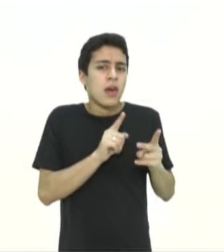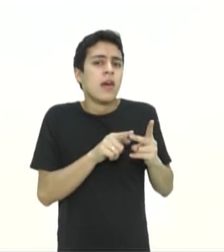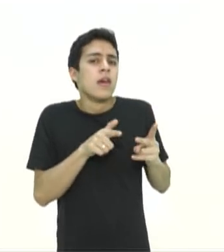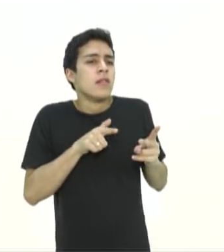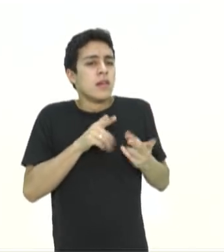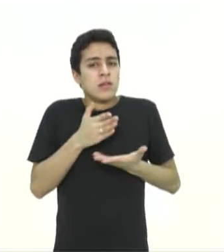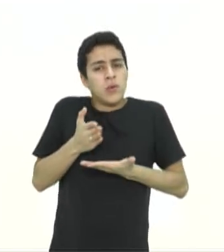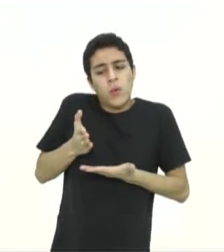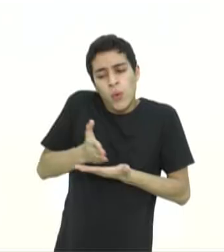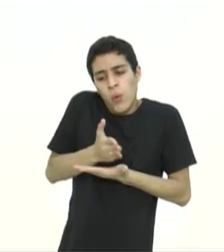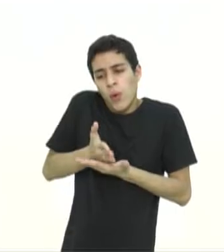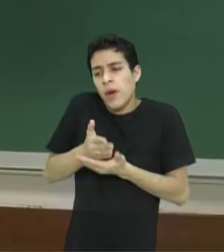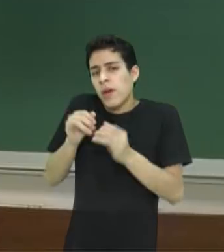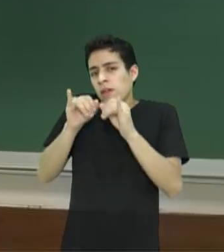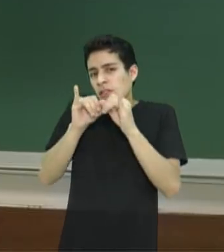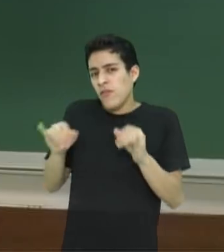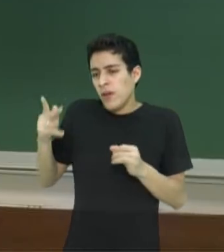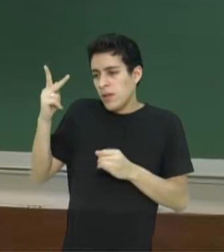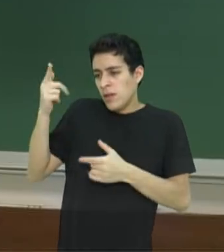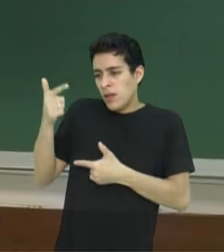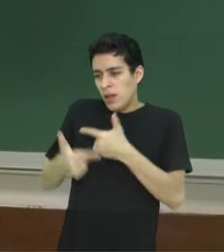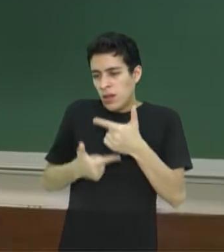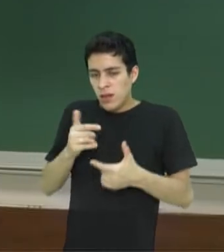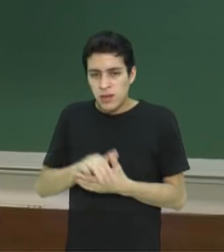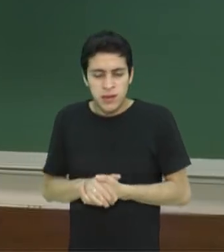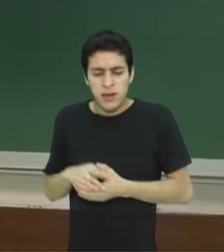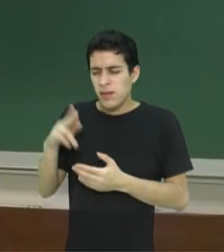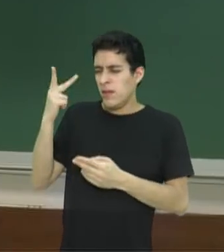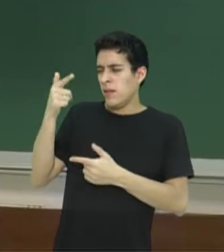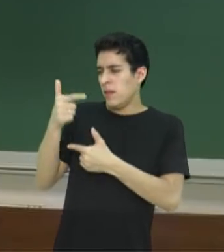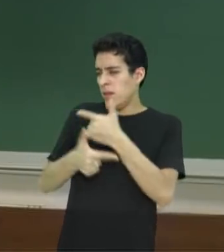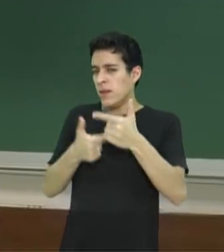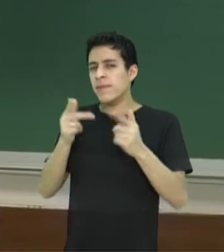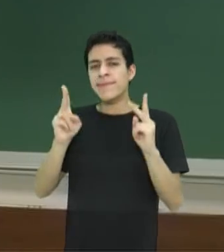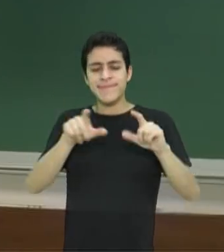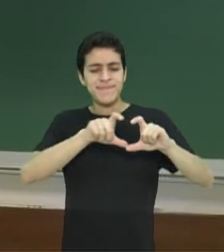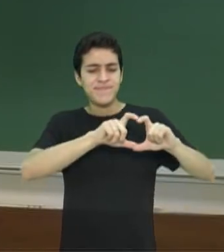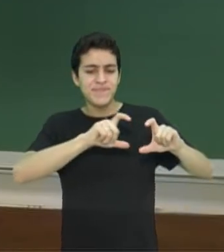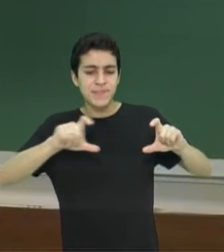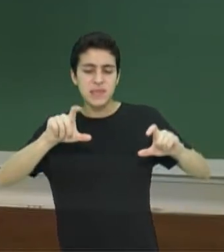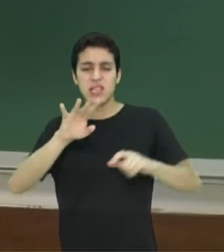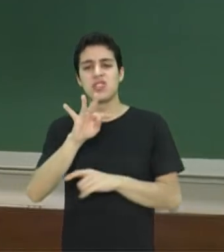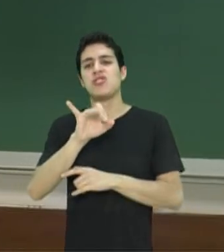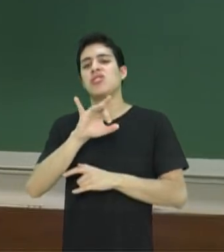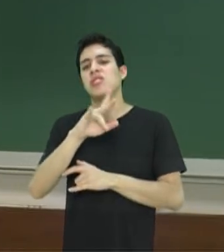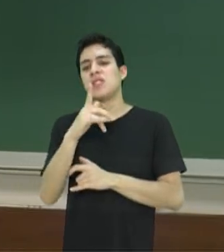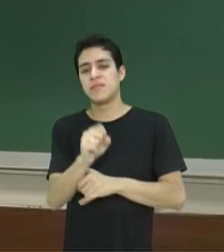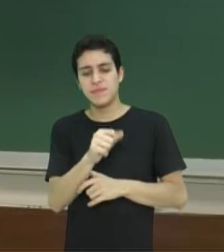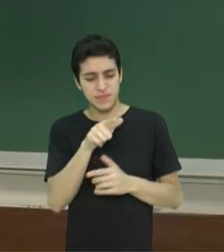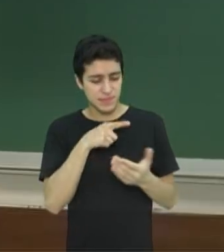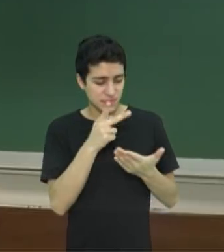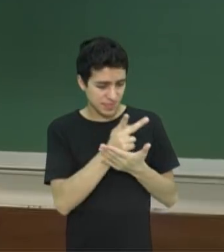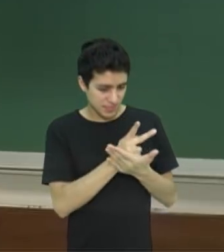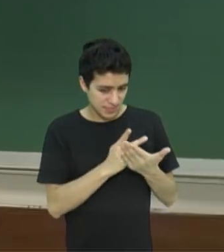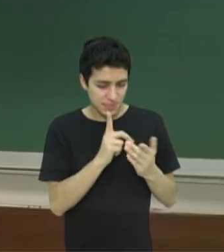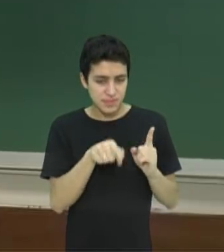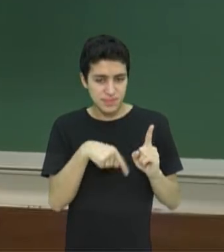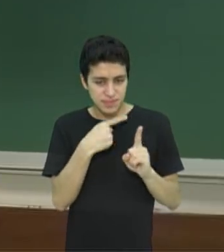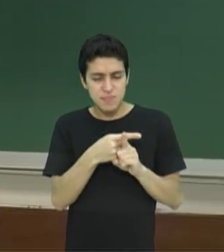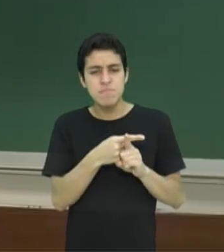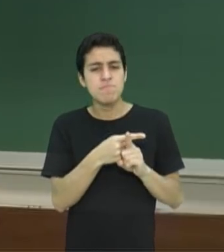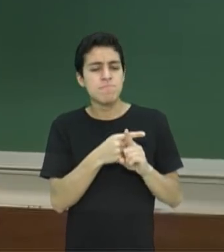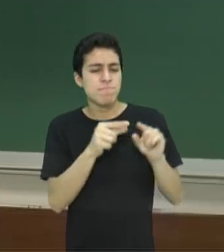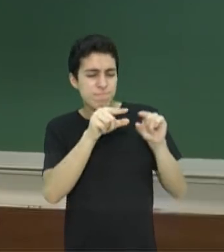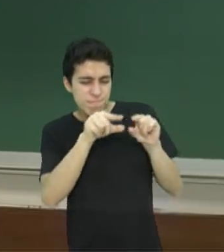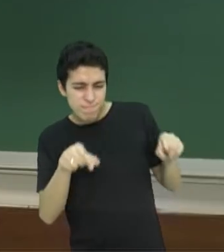produziu livros que divulgam o seu trabalho. E o trabalho dele é todo em tirinhas, tá? Então ele faz desenhos, tirinhas,